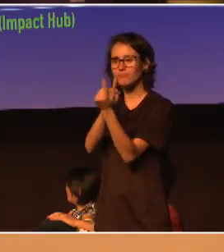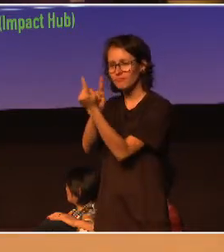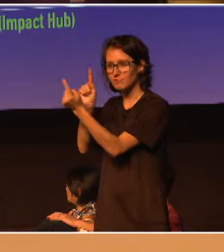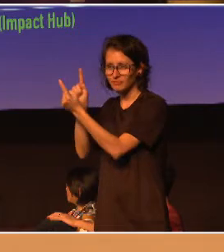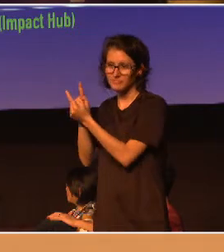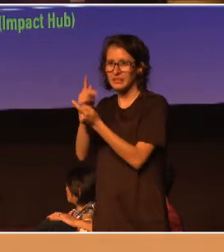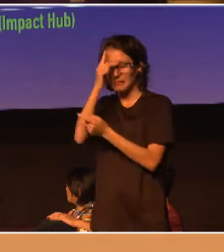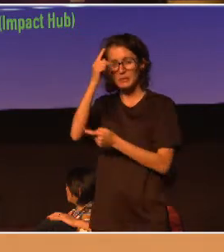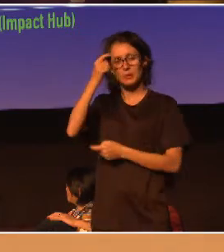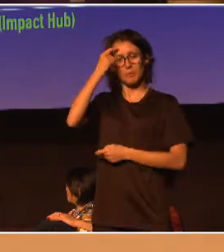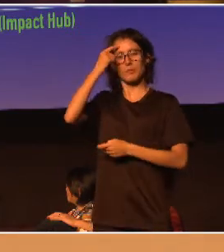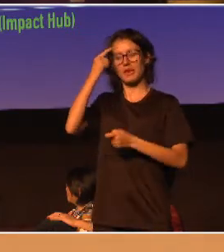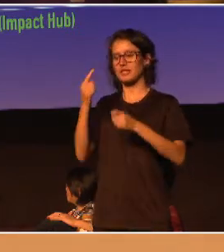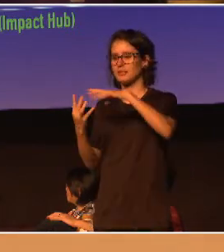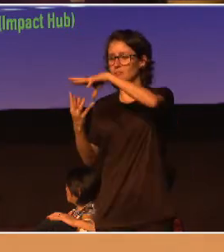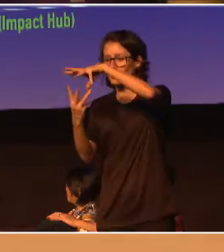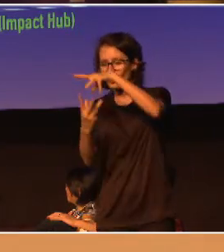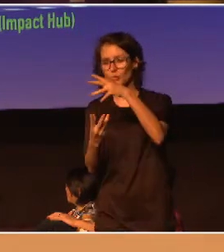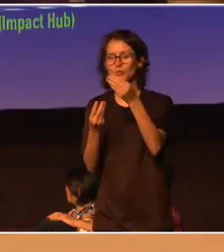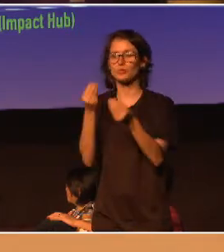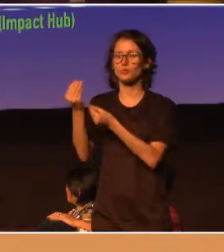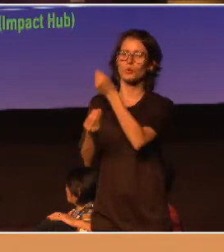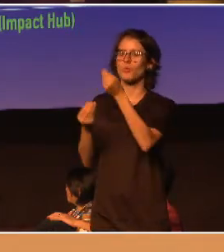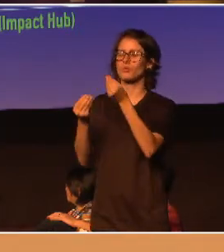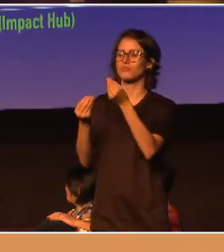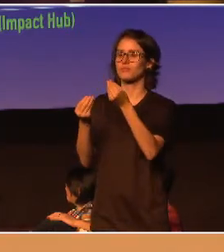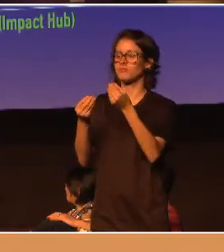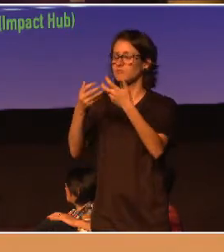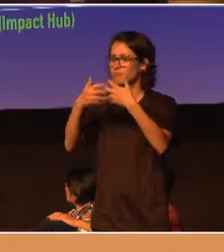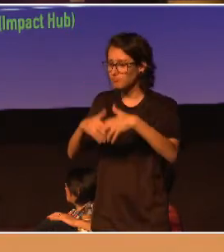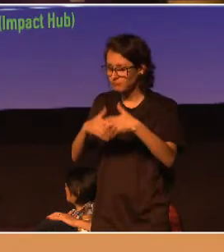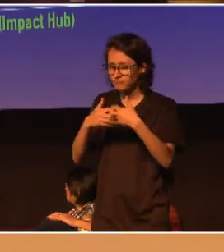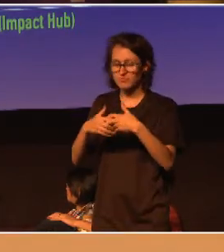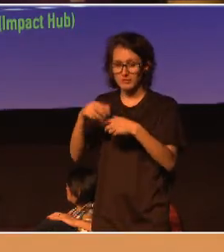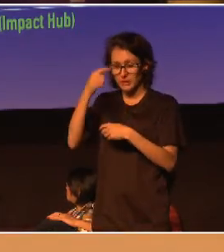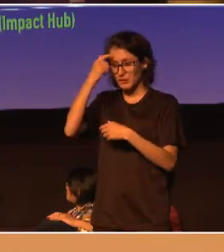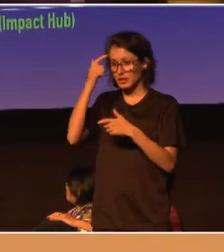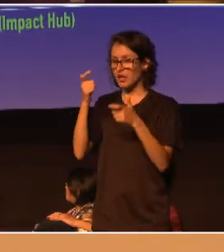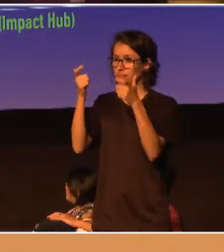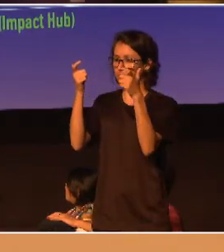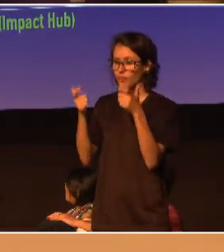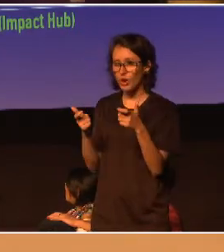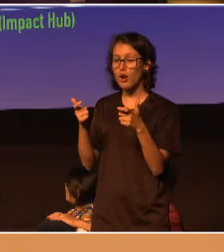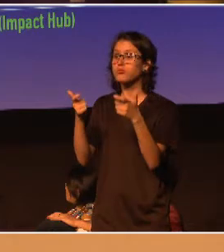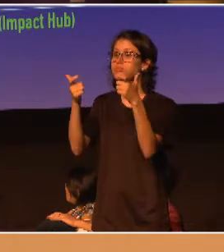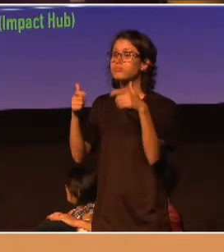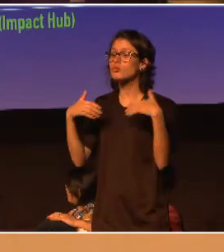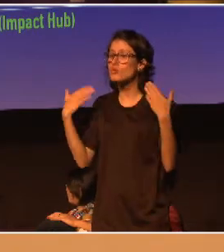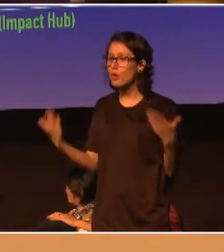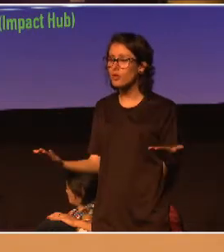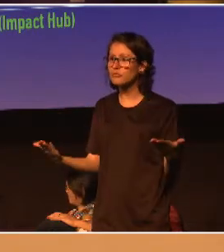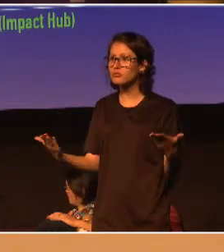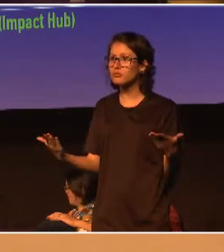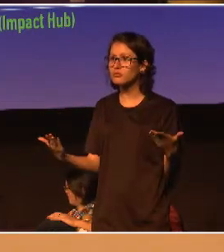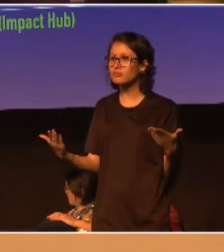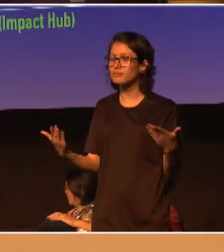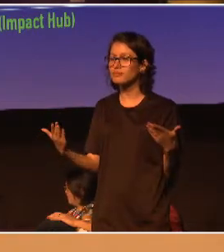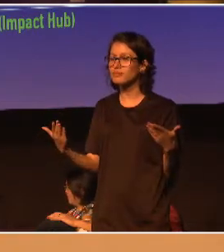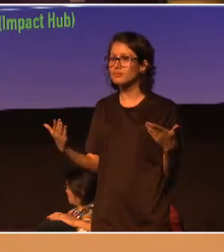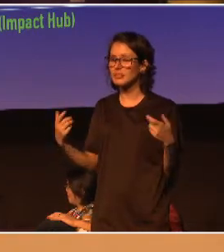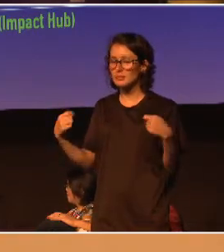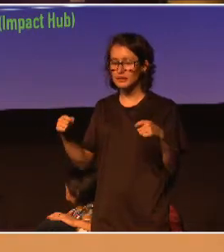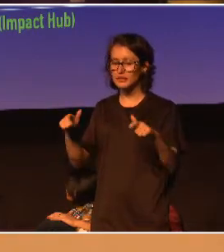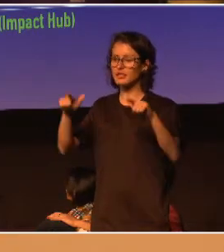pensa muito no global e das conexões globais, mas é sempre importante a gente pensar no local, né? O local, né? Pensar nessa conexão